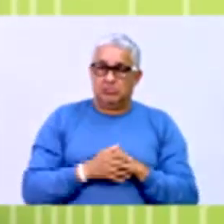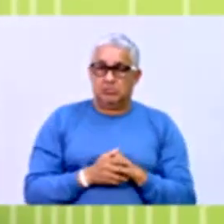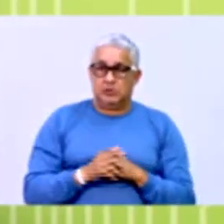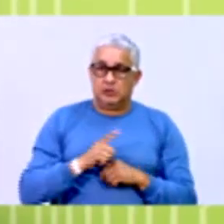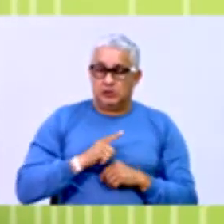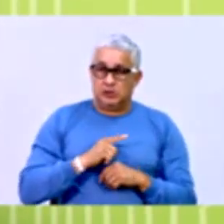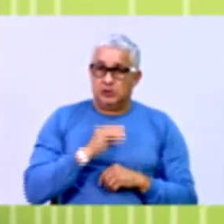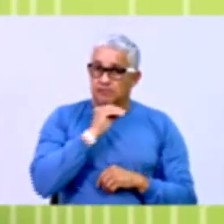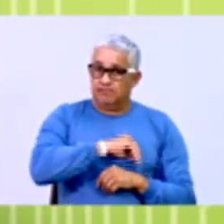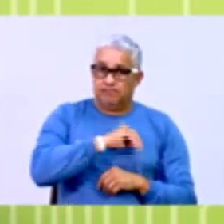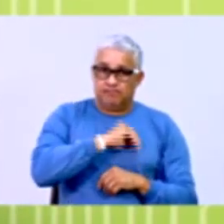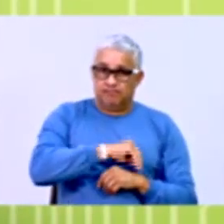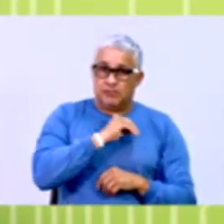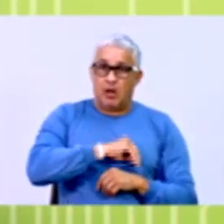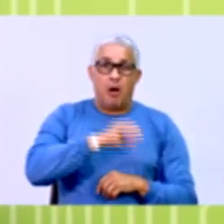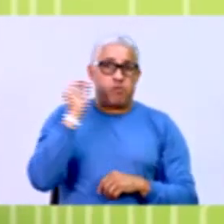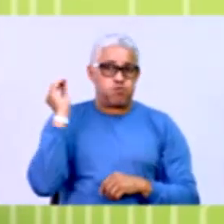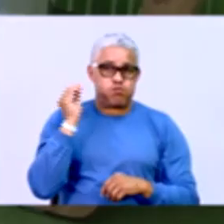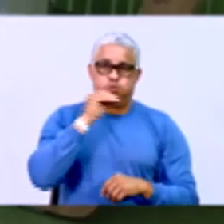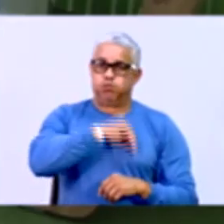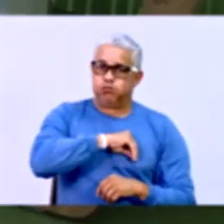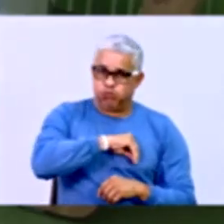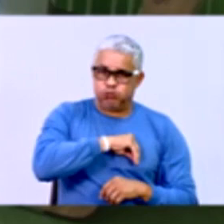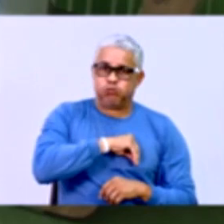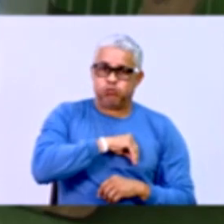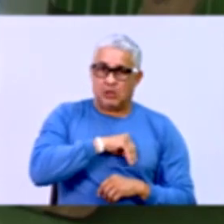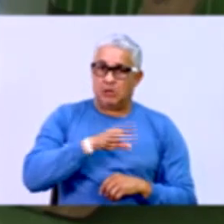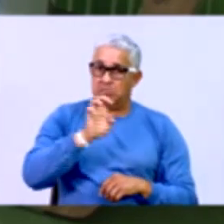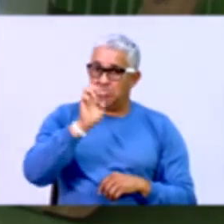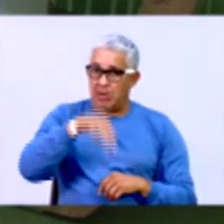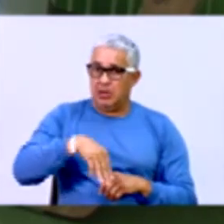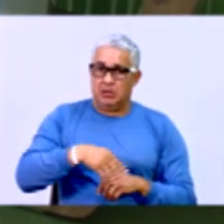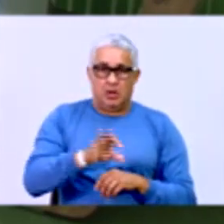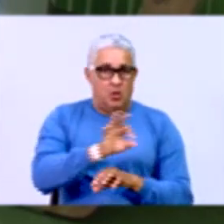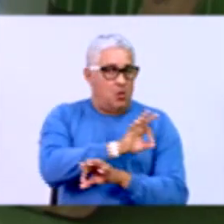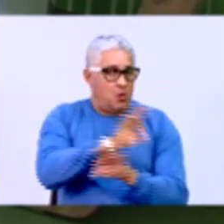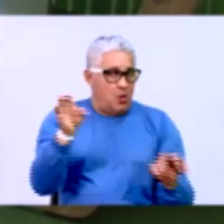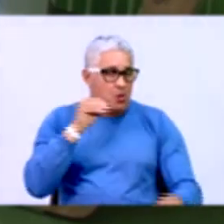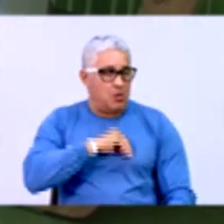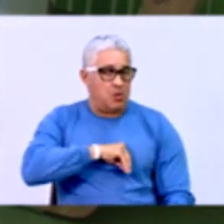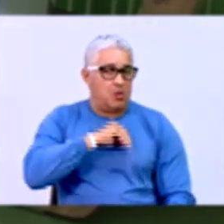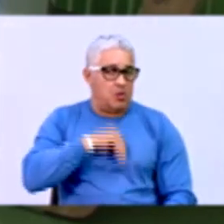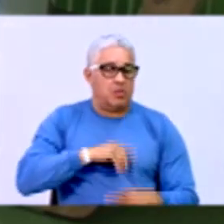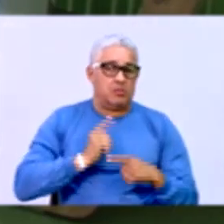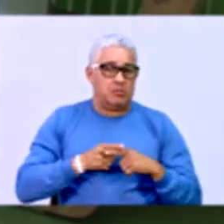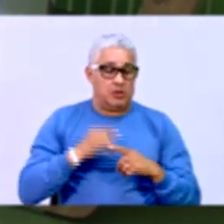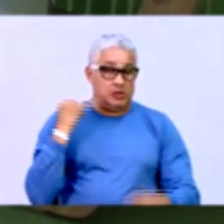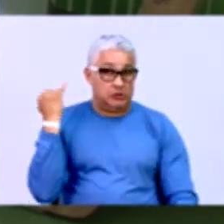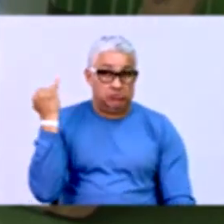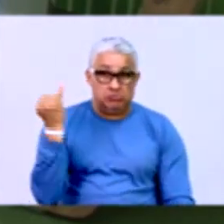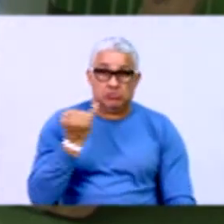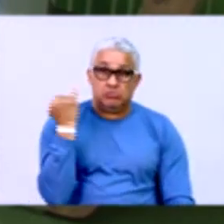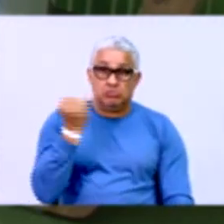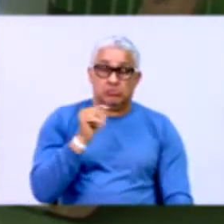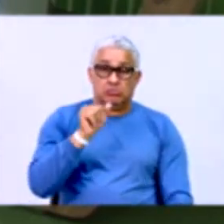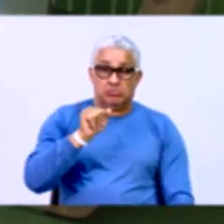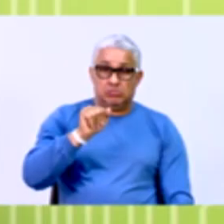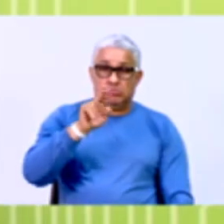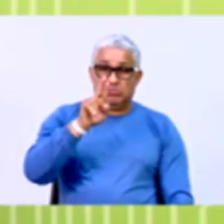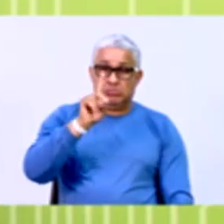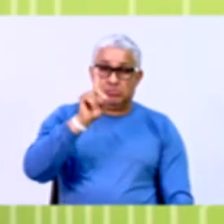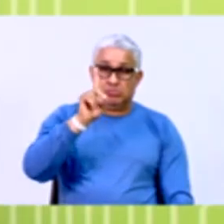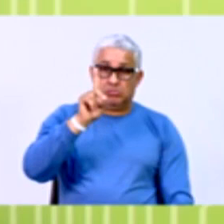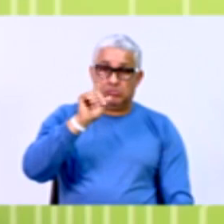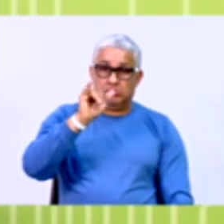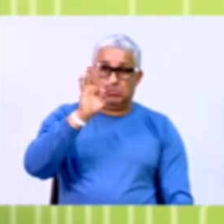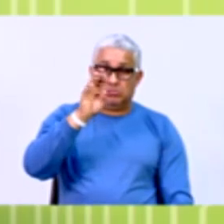um salário bem alto. Ganha bem, né? Ganha bem. Por quê? Dada a importância, né, professor? A importância da